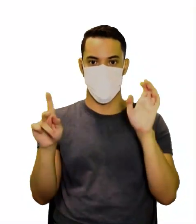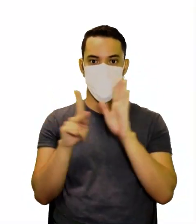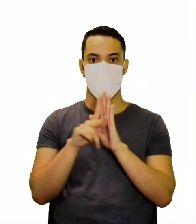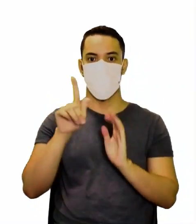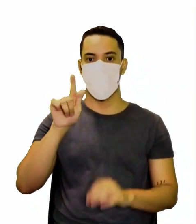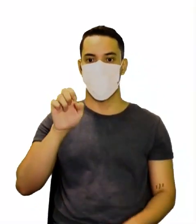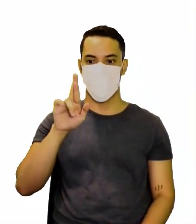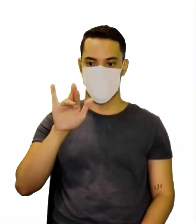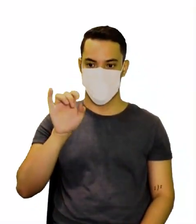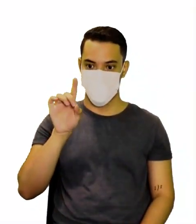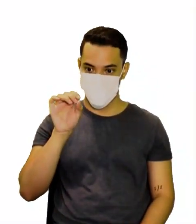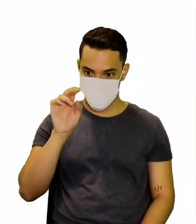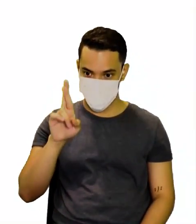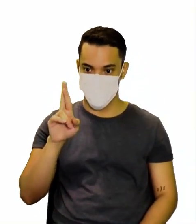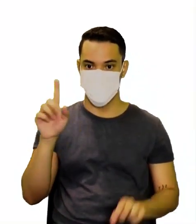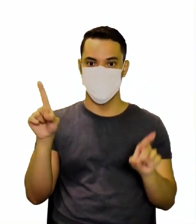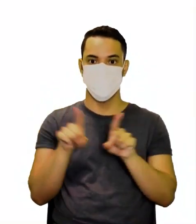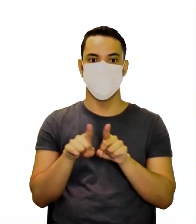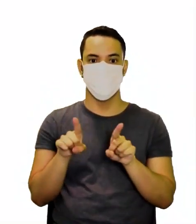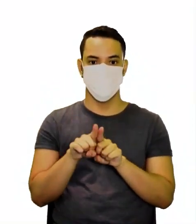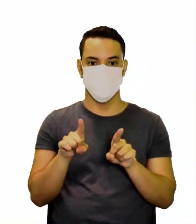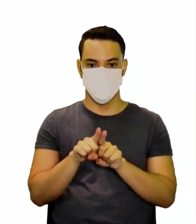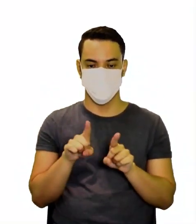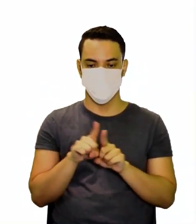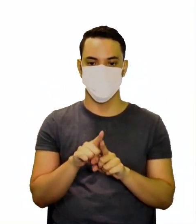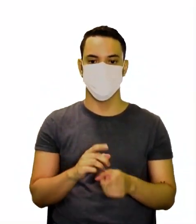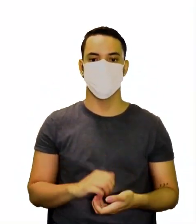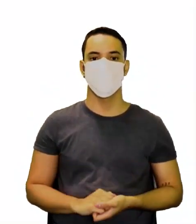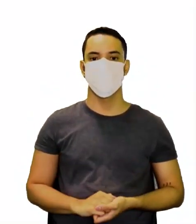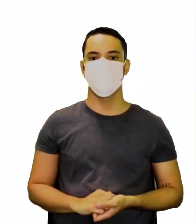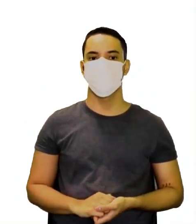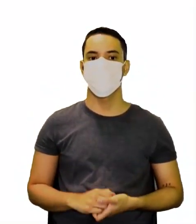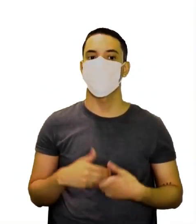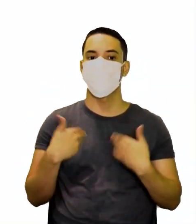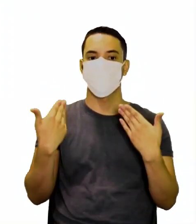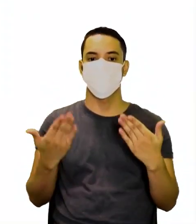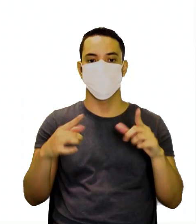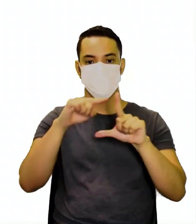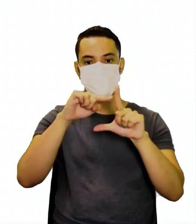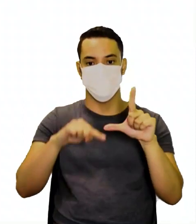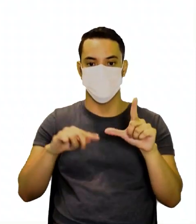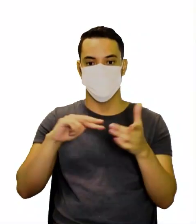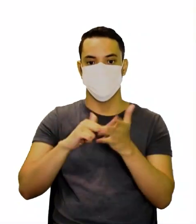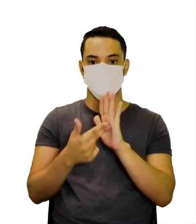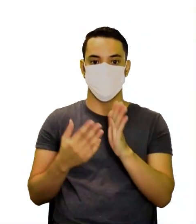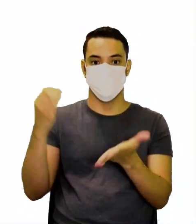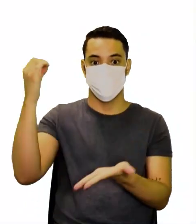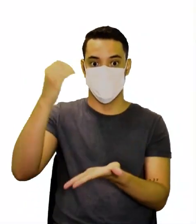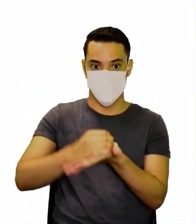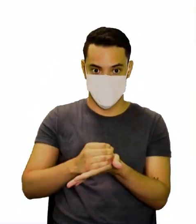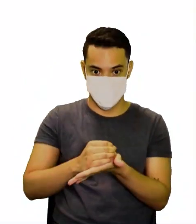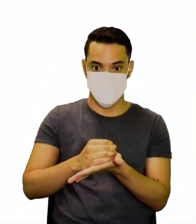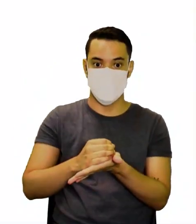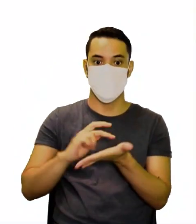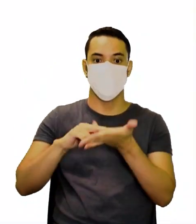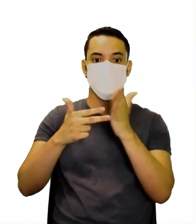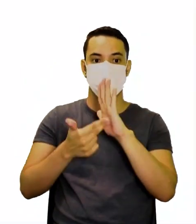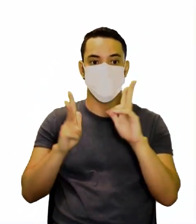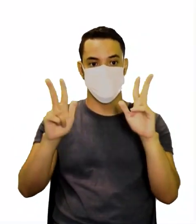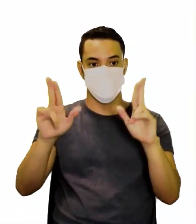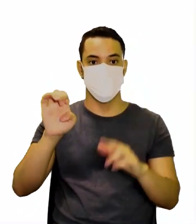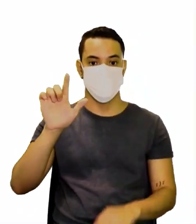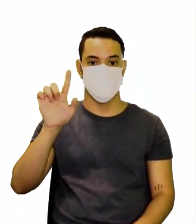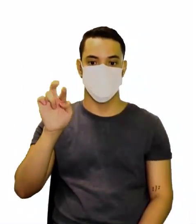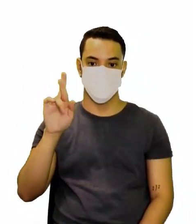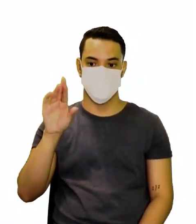gerador, ok? Nós vimos aqui, ó, quando a corrente é igual a zero, a tensão vai ser igual à